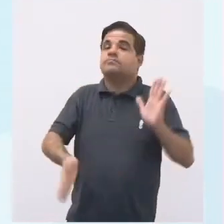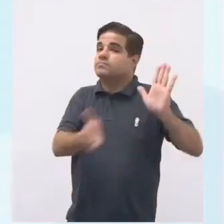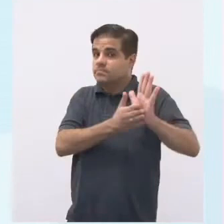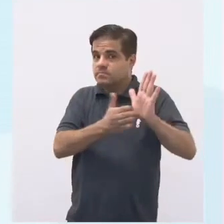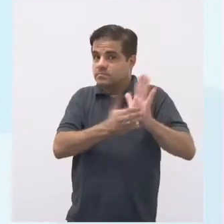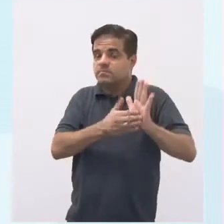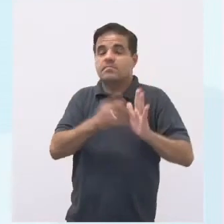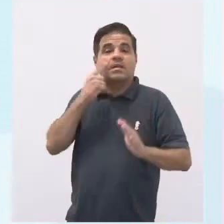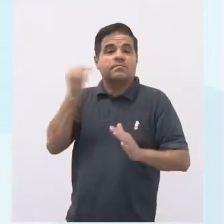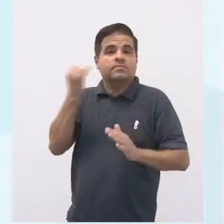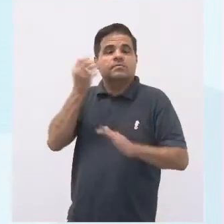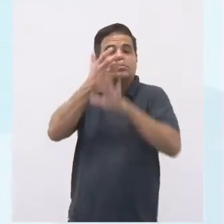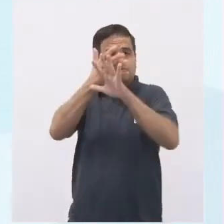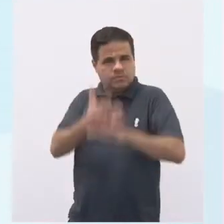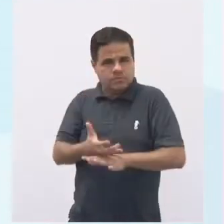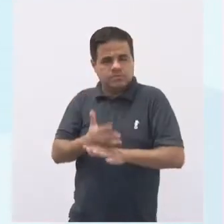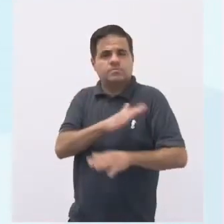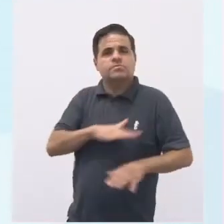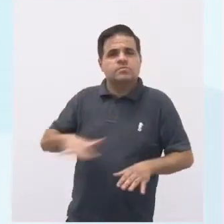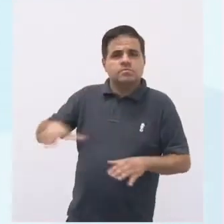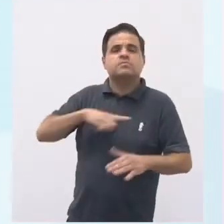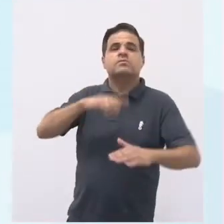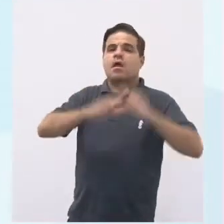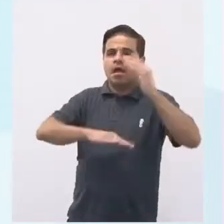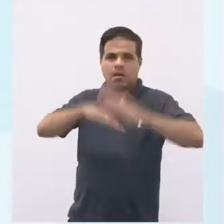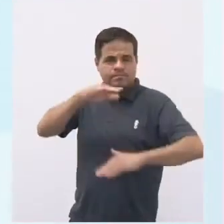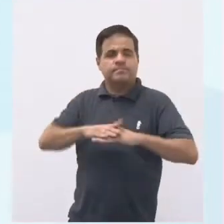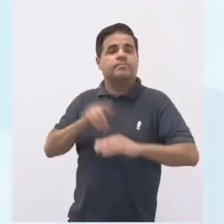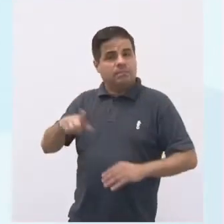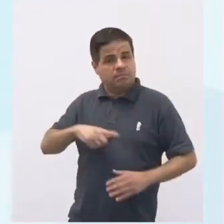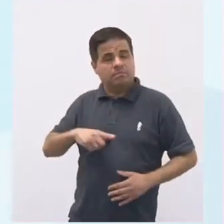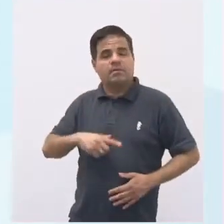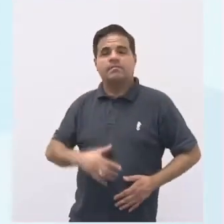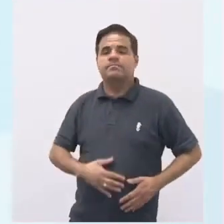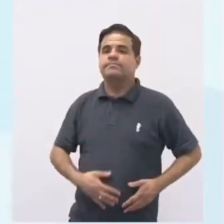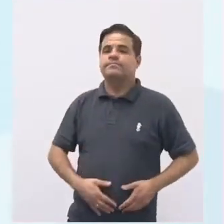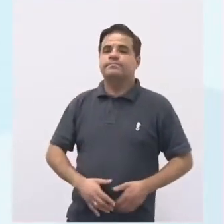os fundamentos do currículo em ação.